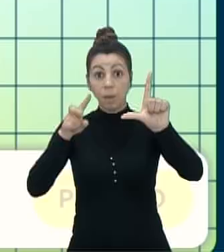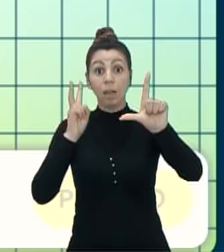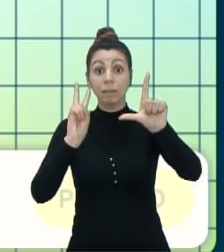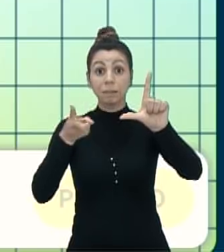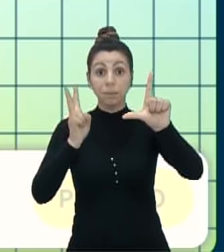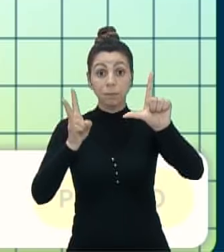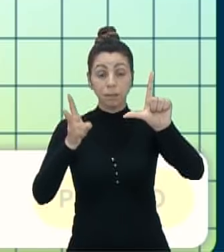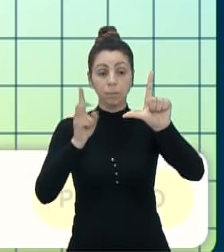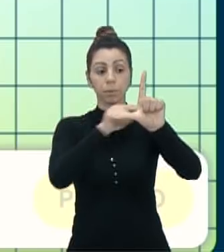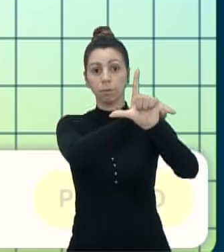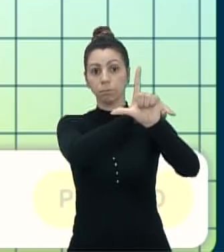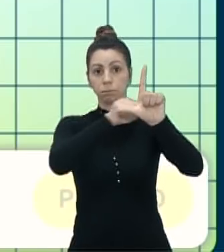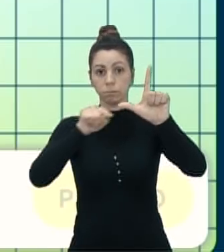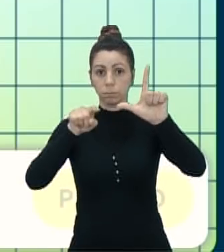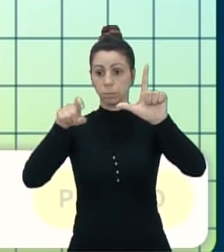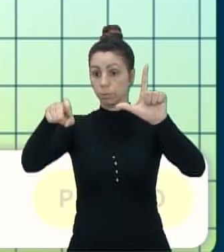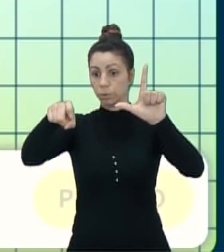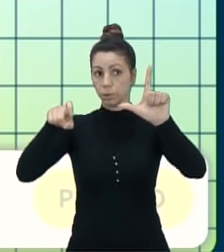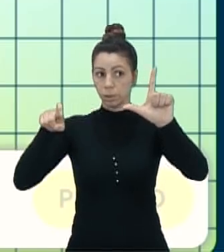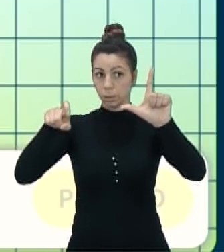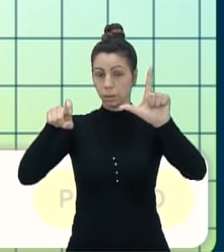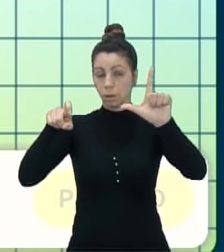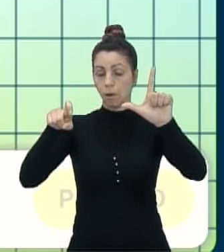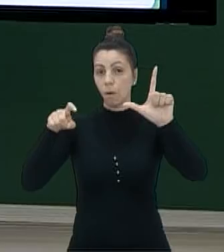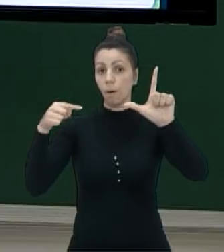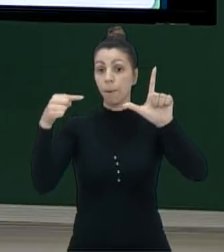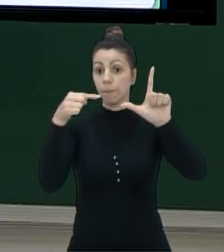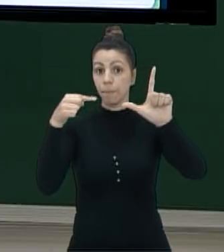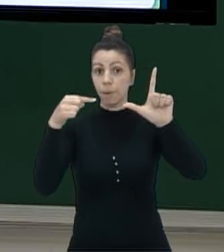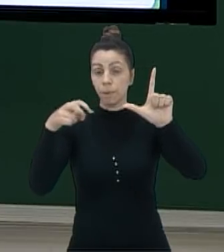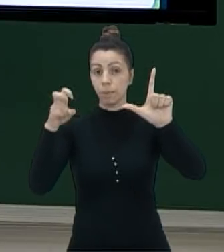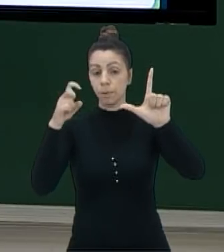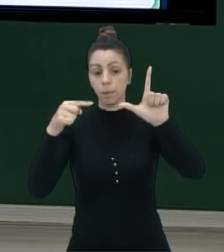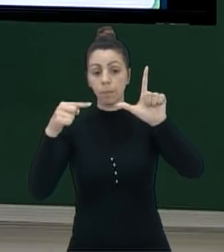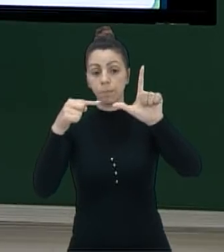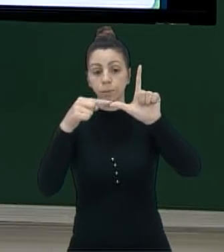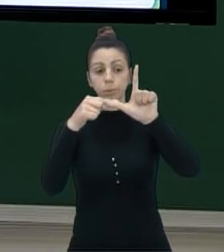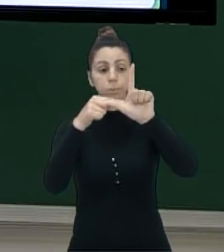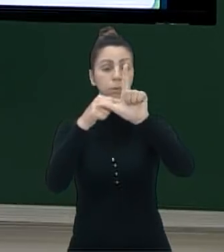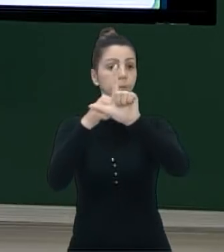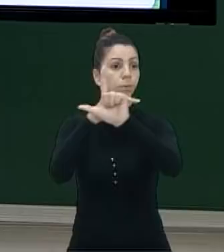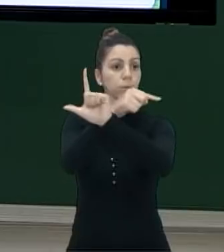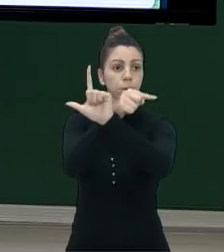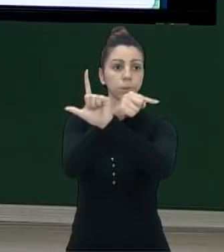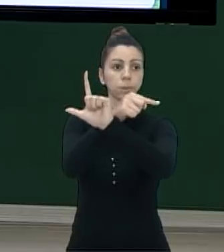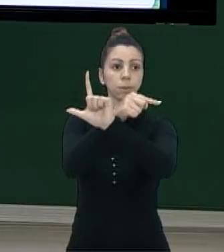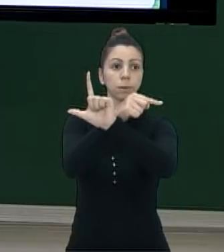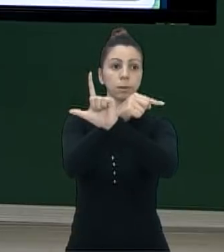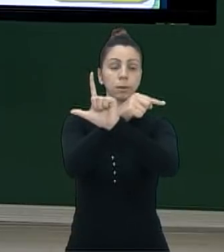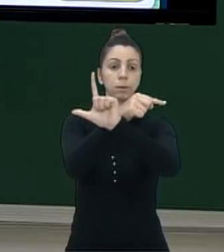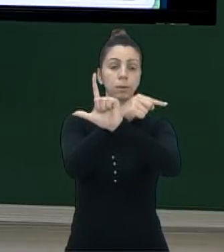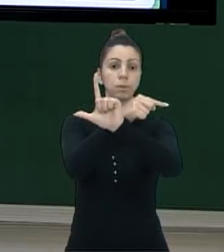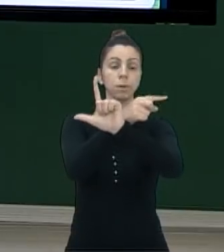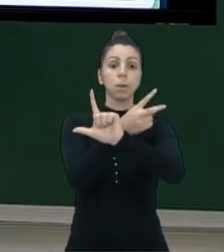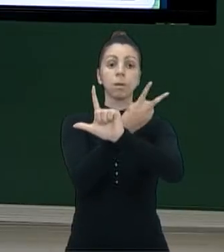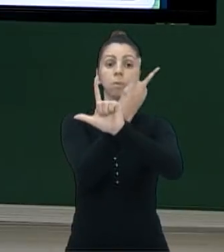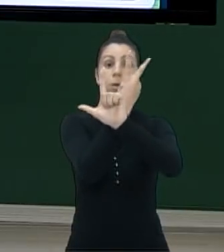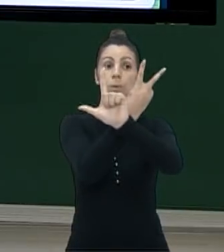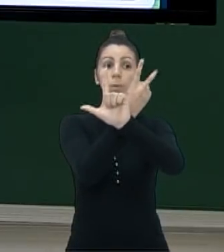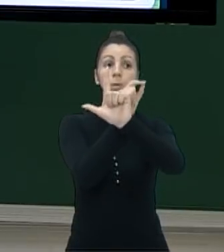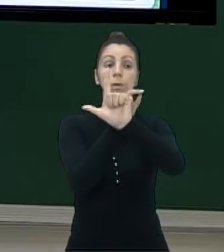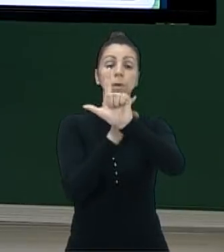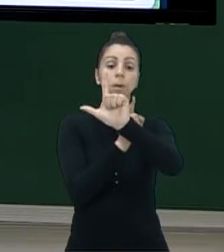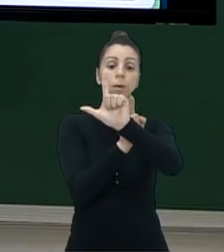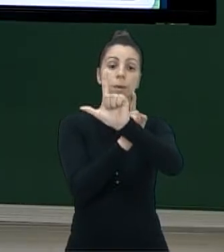Então, ele passou -5, você já localizou -5, e vai subir até o encontro do segundo dígito, que